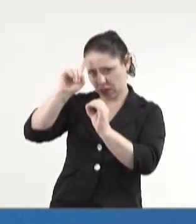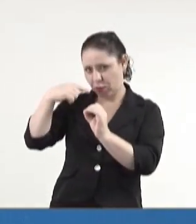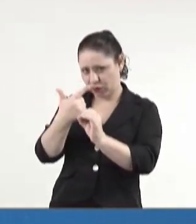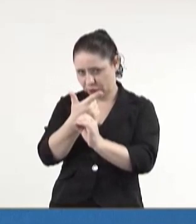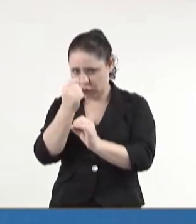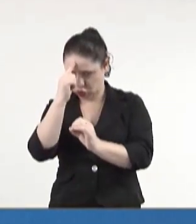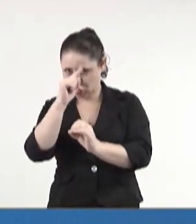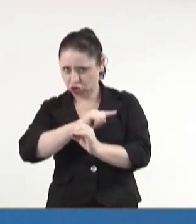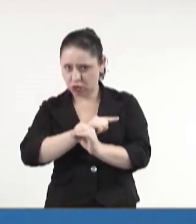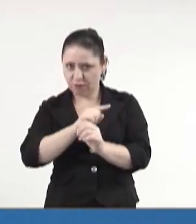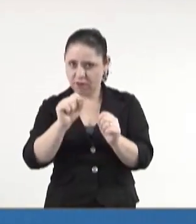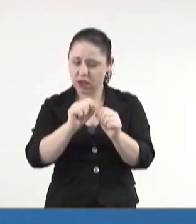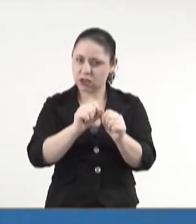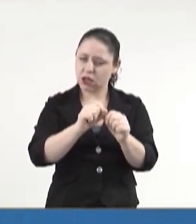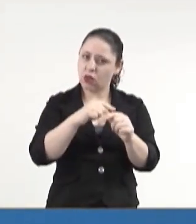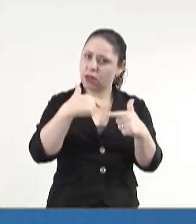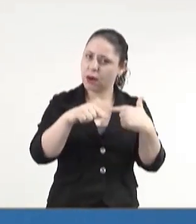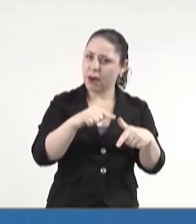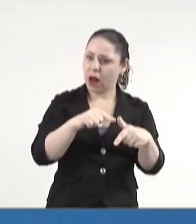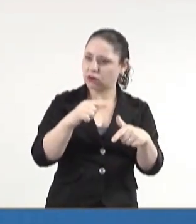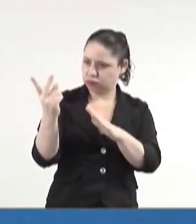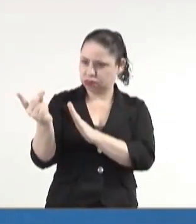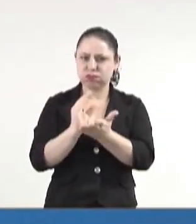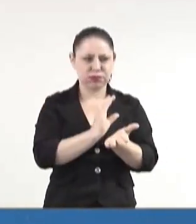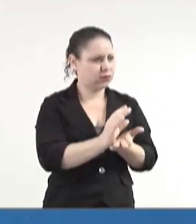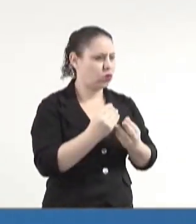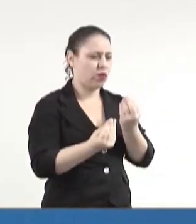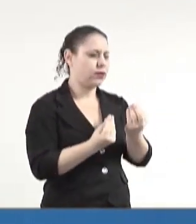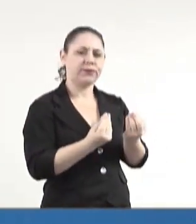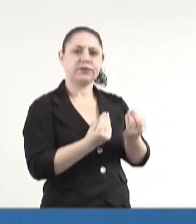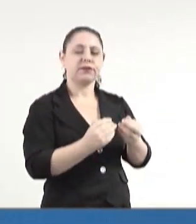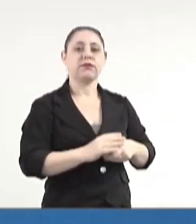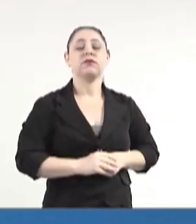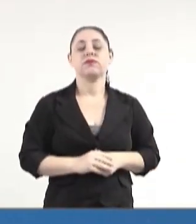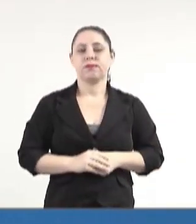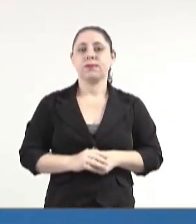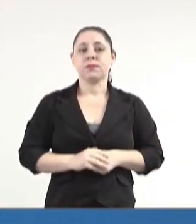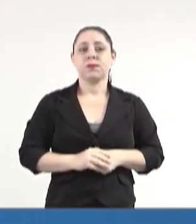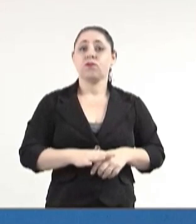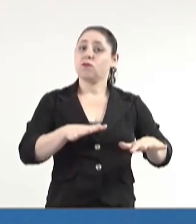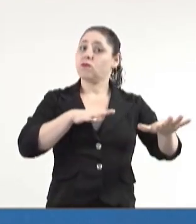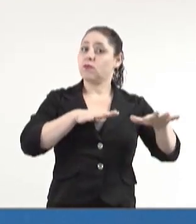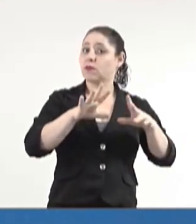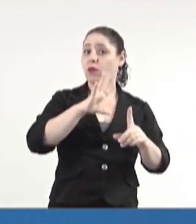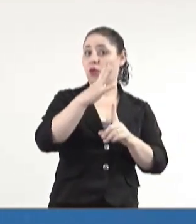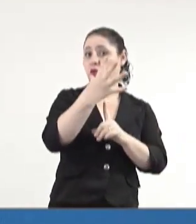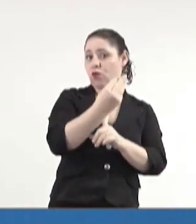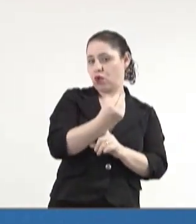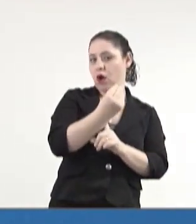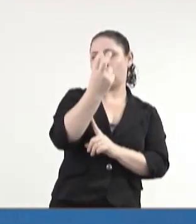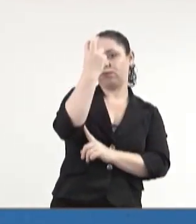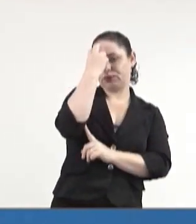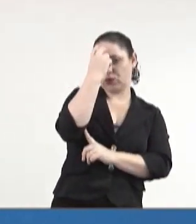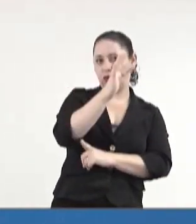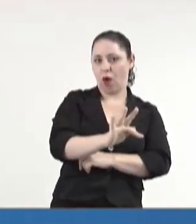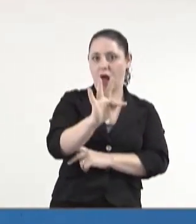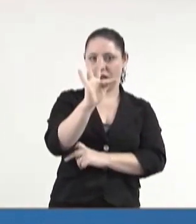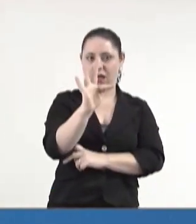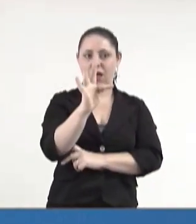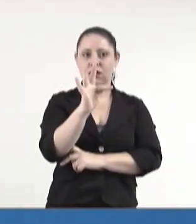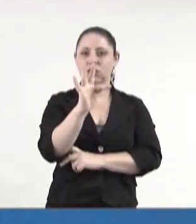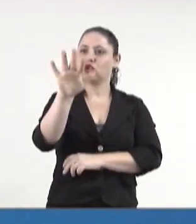também grupos como o de Dourados, que quer fazer a organização do trabalho do dia 20 de novembro e que ainda não tem qualquer